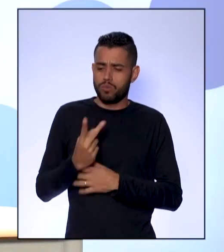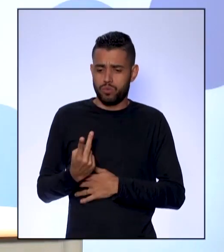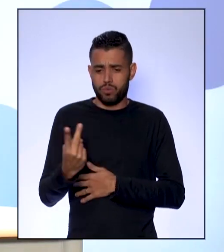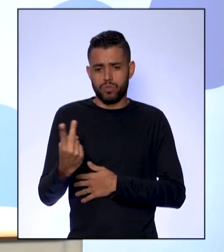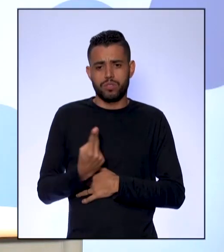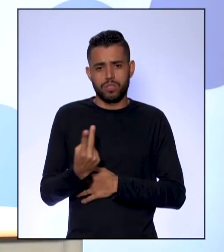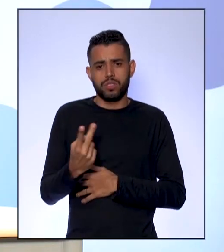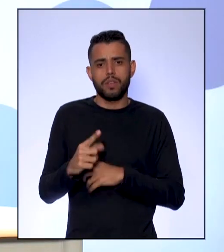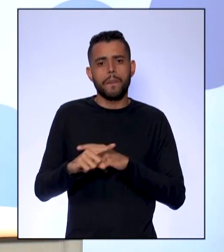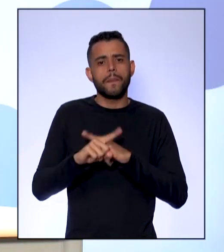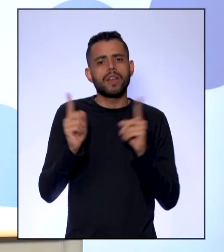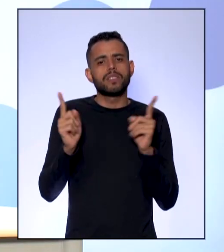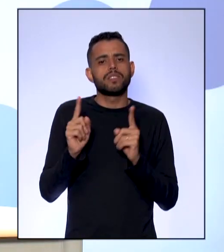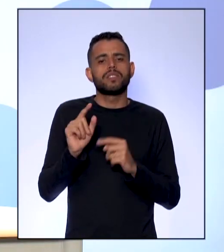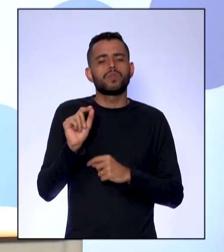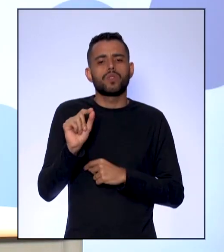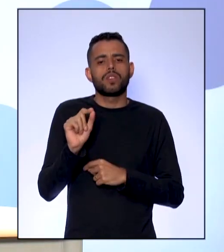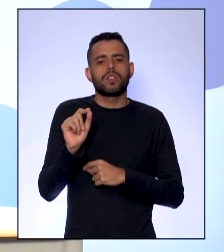Sim. Agora, de